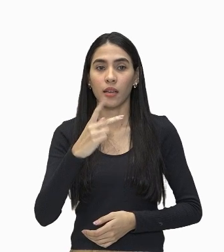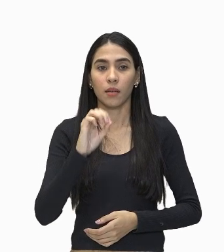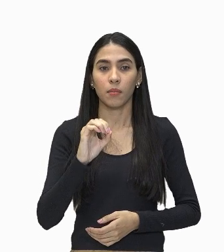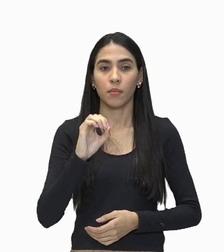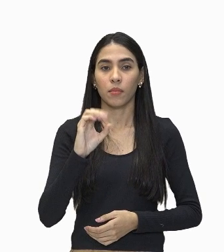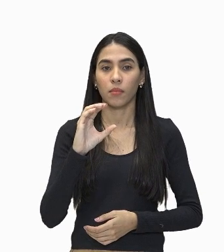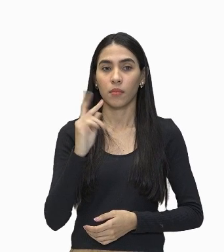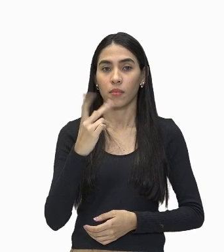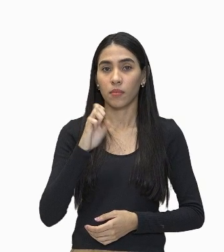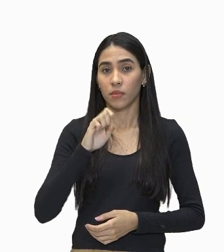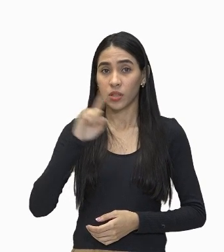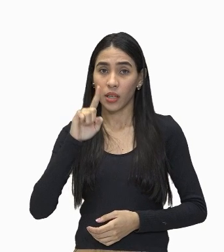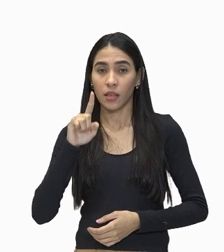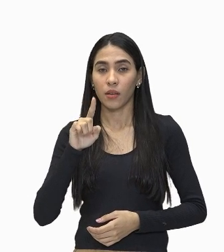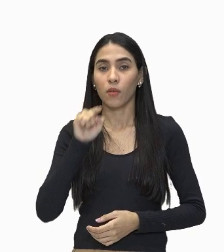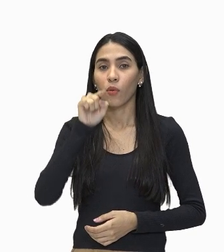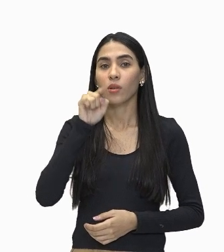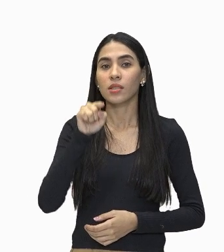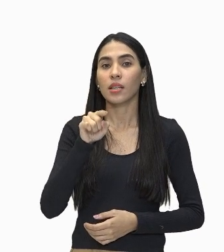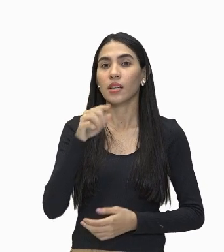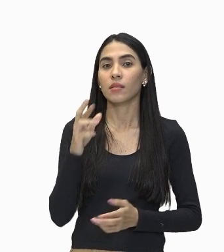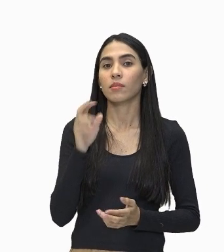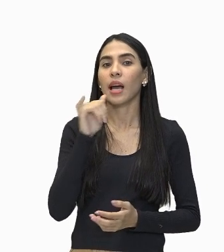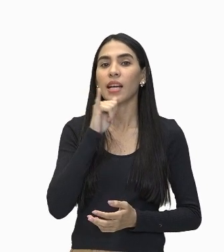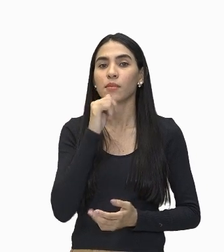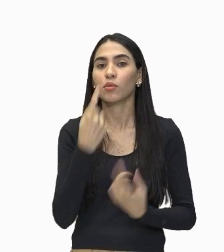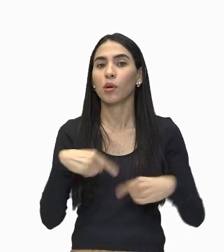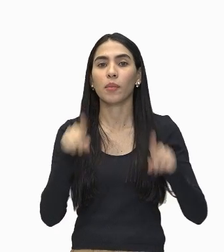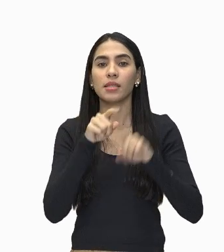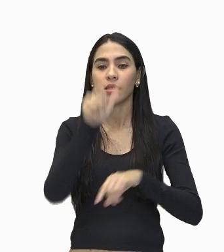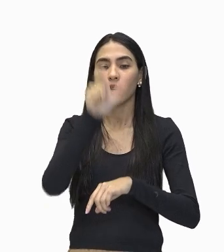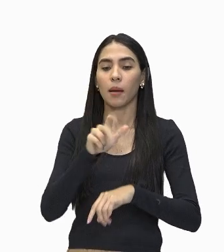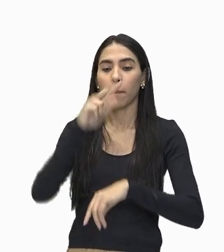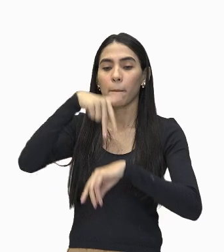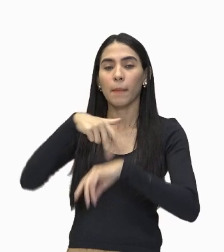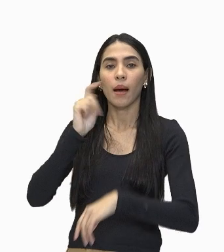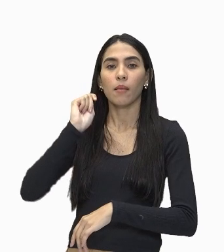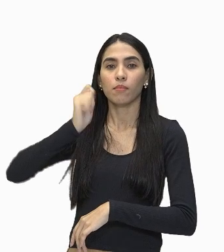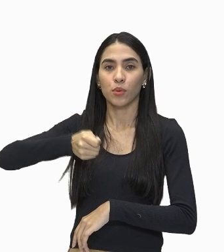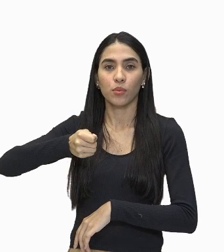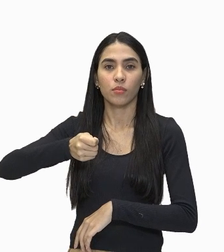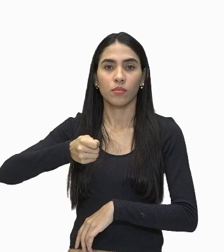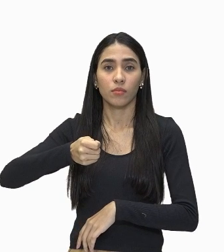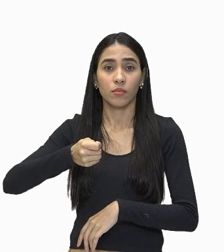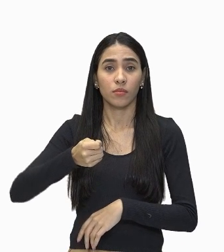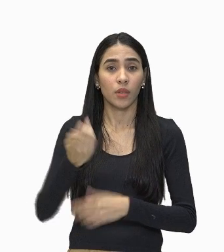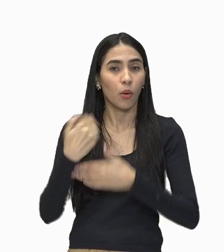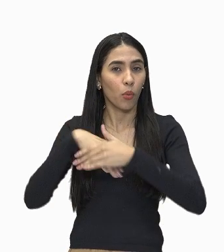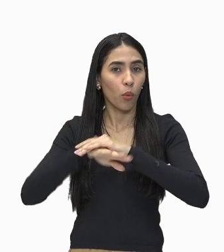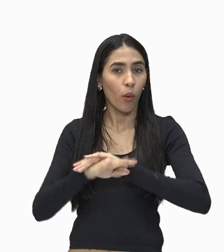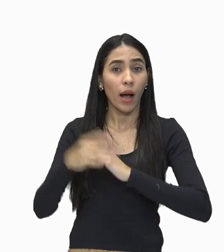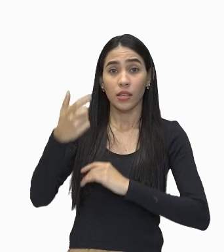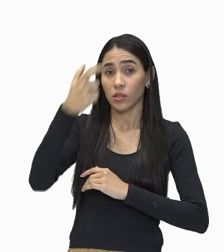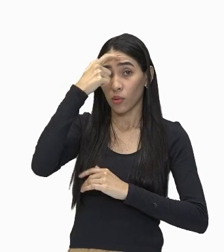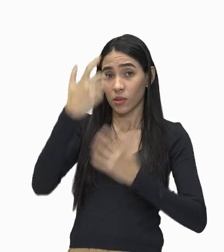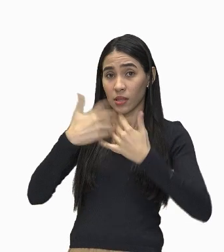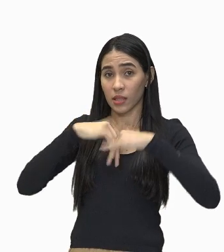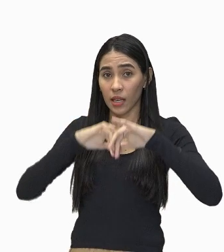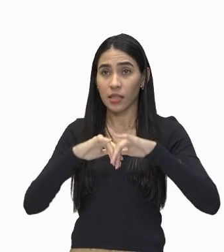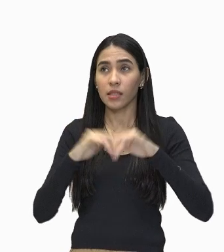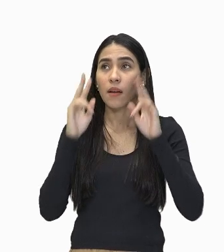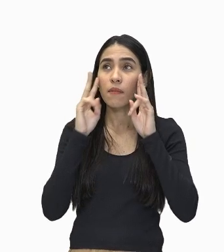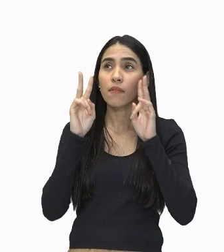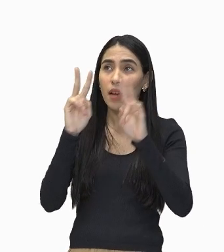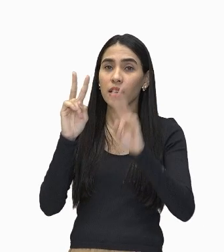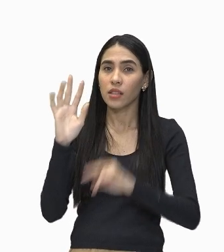Tá? Então não seja juiz do fenômeno. Primeiro, guarde o seu juízo, olhe para o fenômeno, contemple o